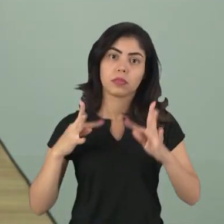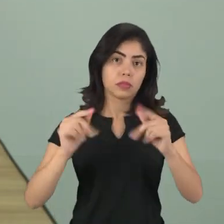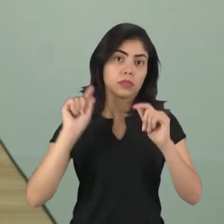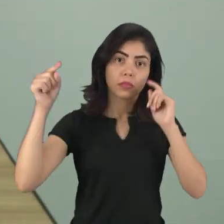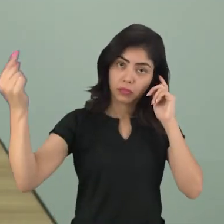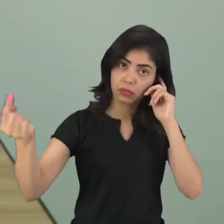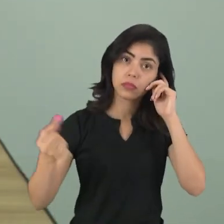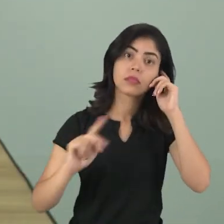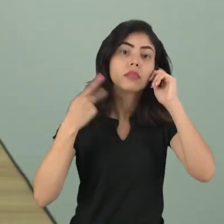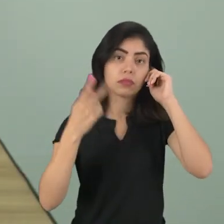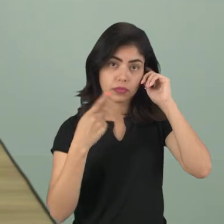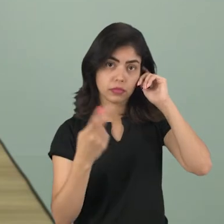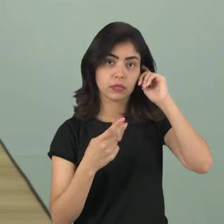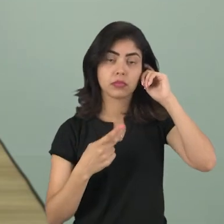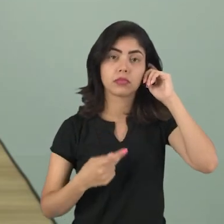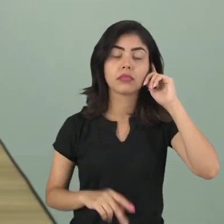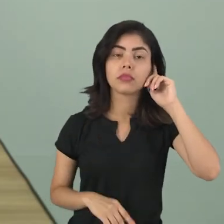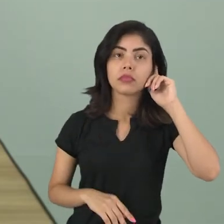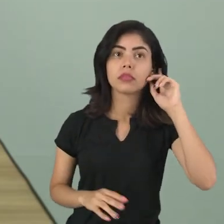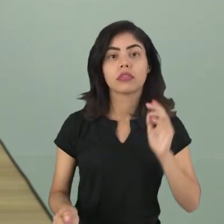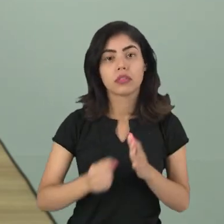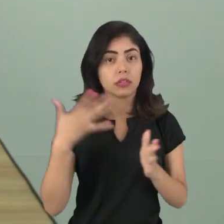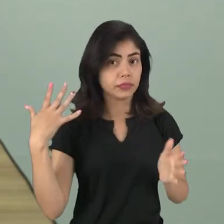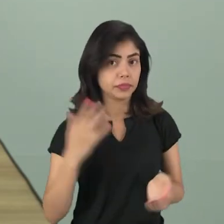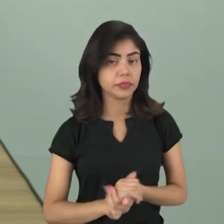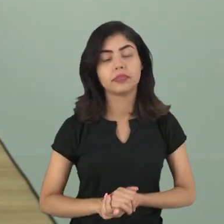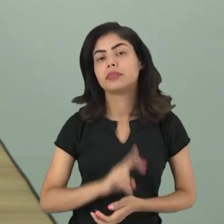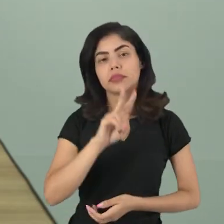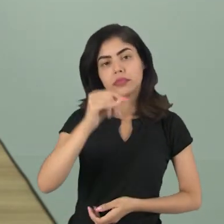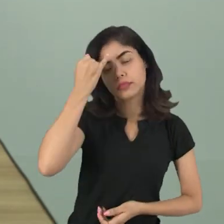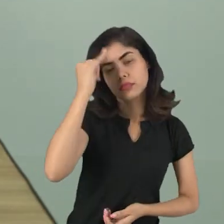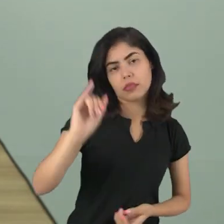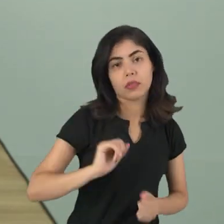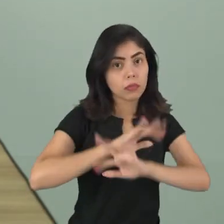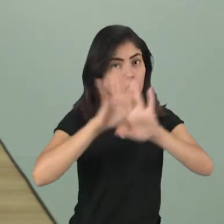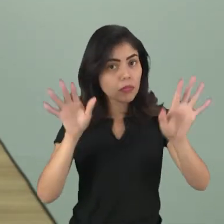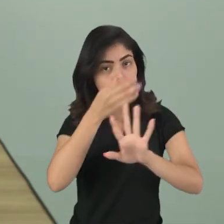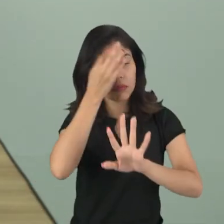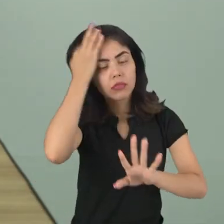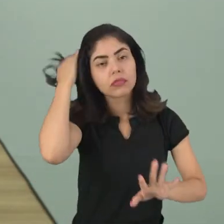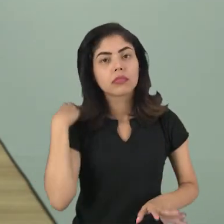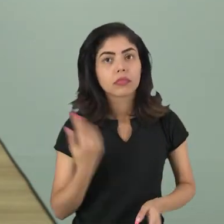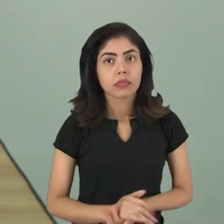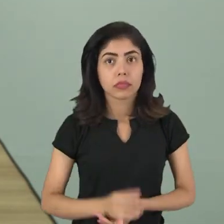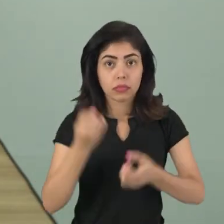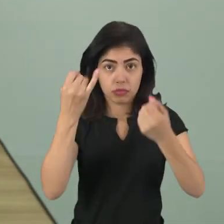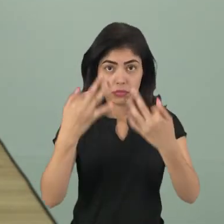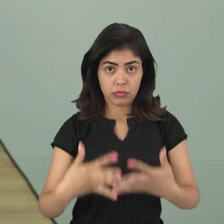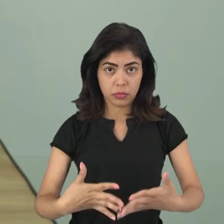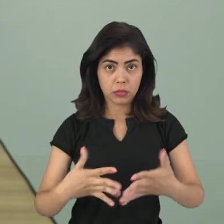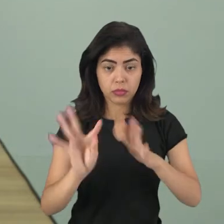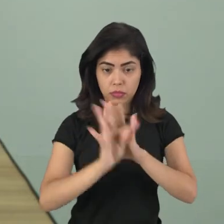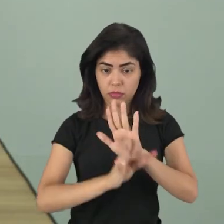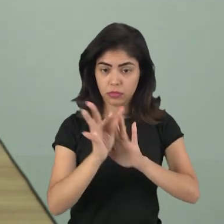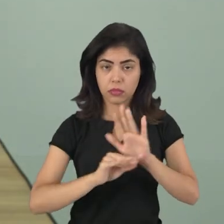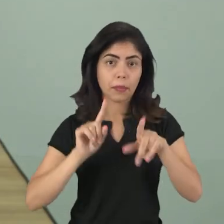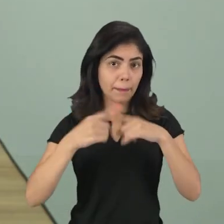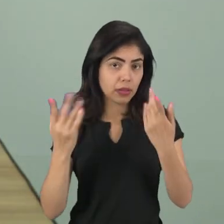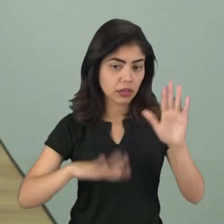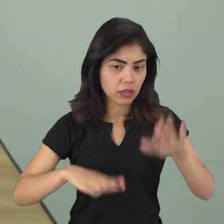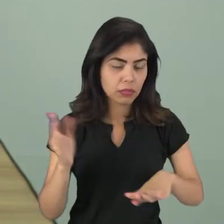do litoral. Então, significa que a nossa resposta só pode ser a letra C.